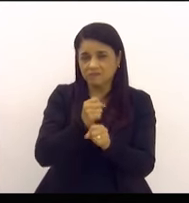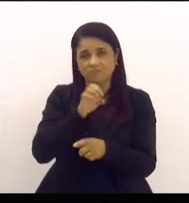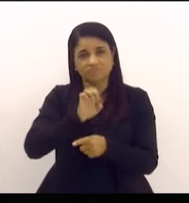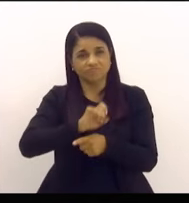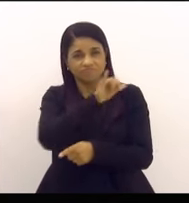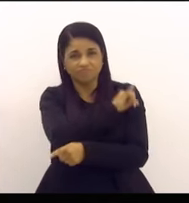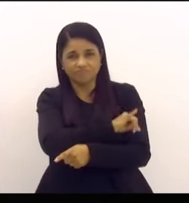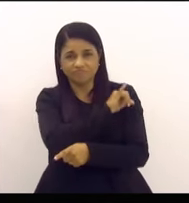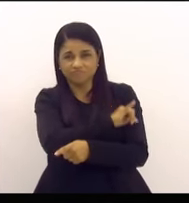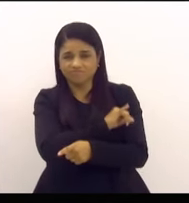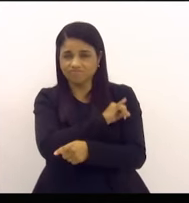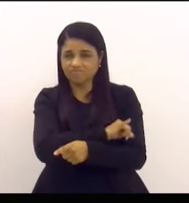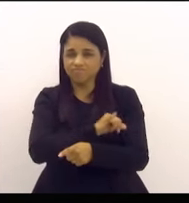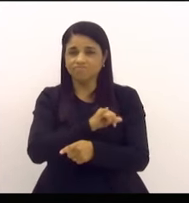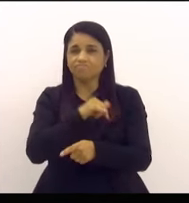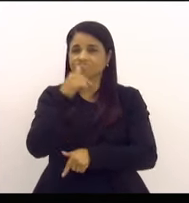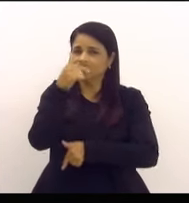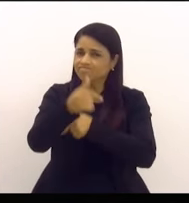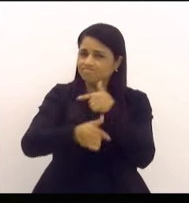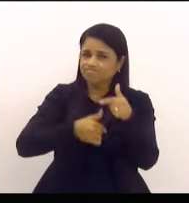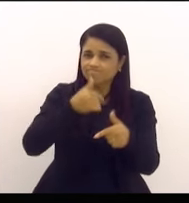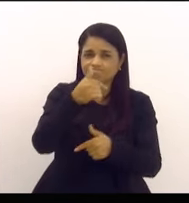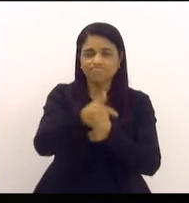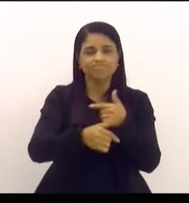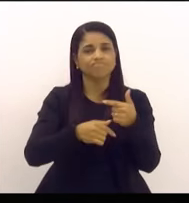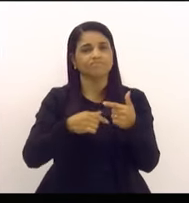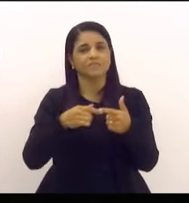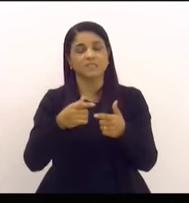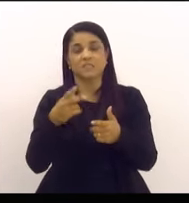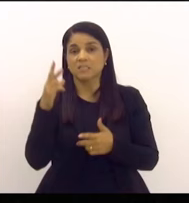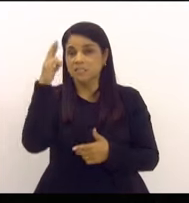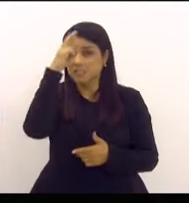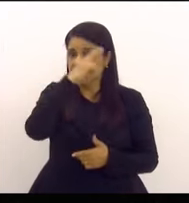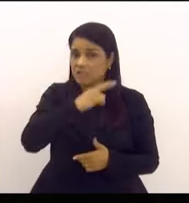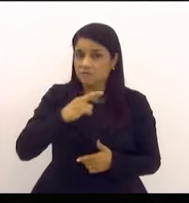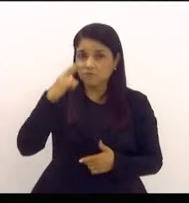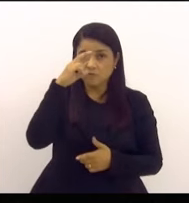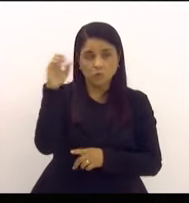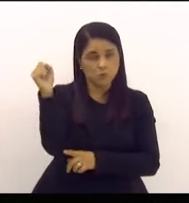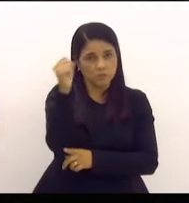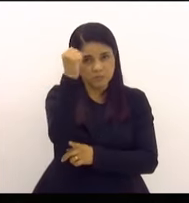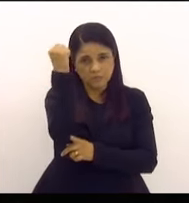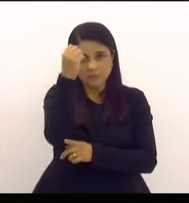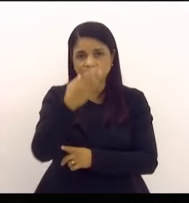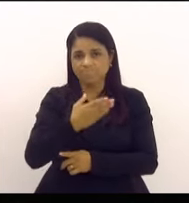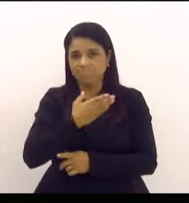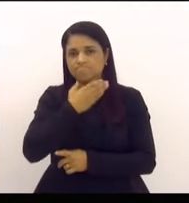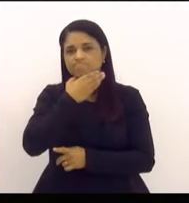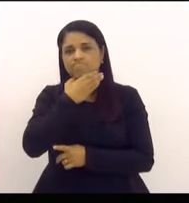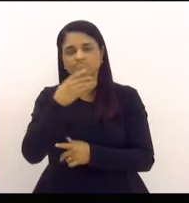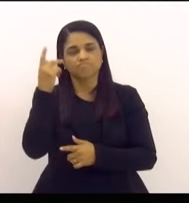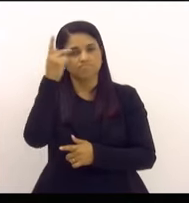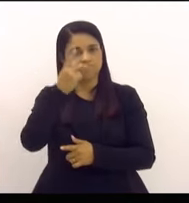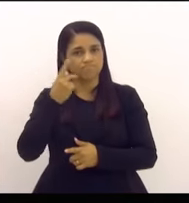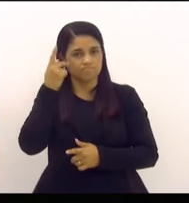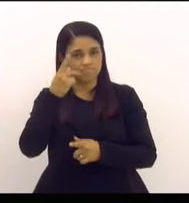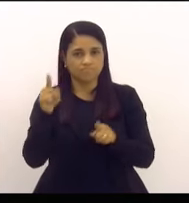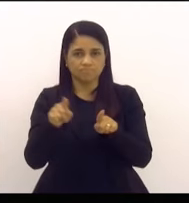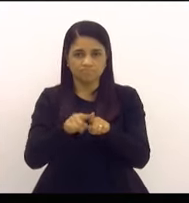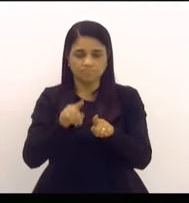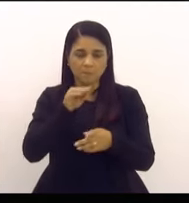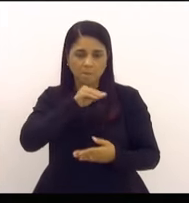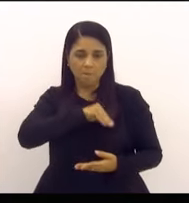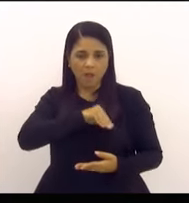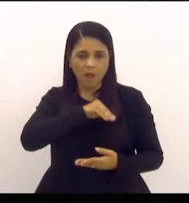enfrenta uma severa crise fiscal e política que influi diretamente no pagamento de salário